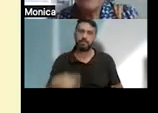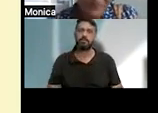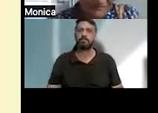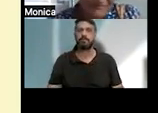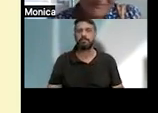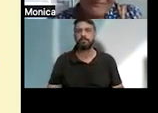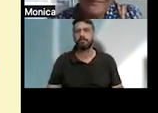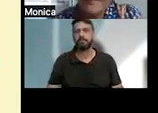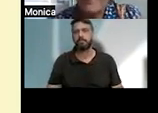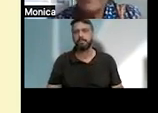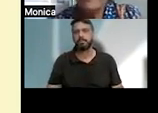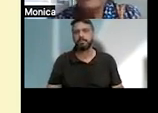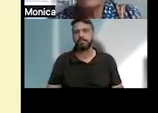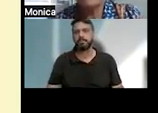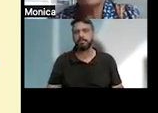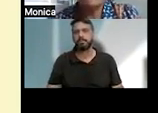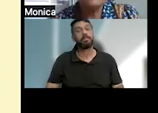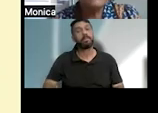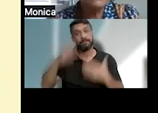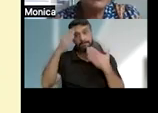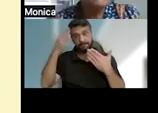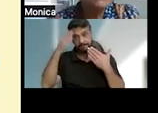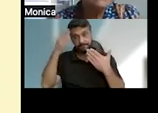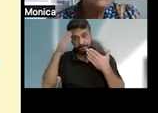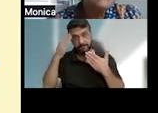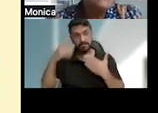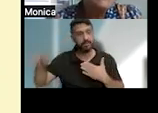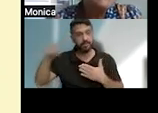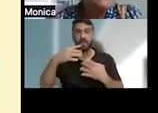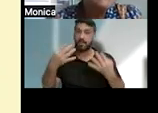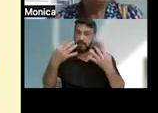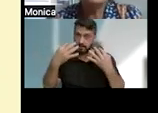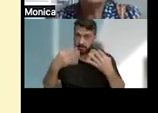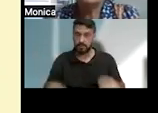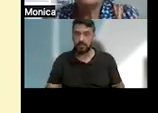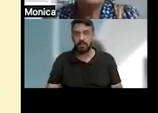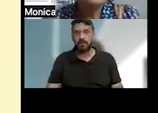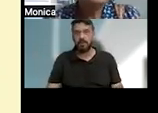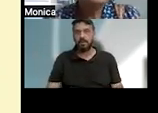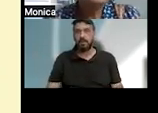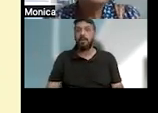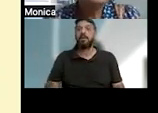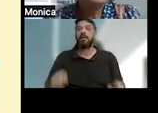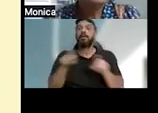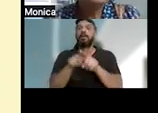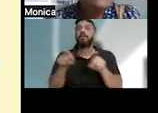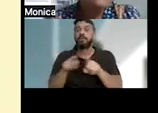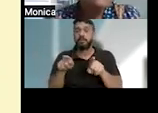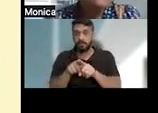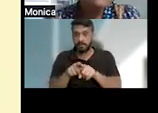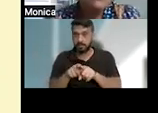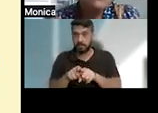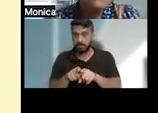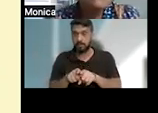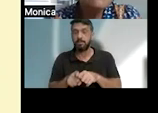queria agradecer a atenção de vocês. E eu queria falar que nesse tempo mais de 20